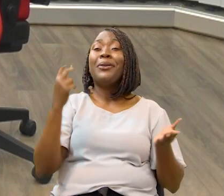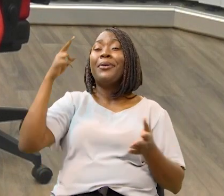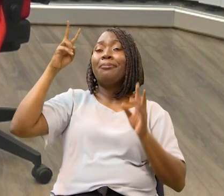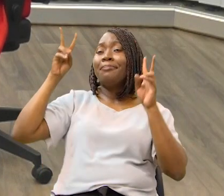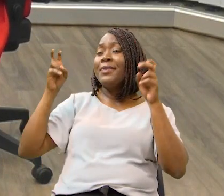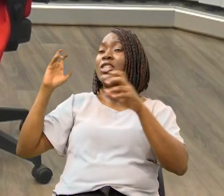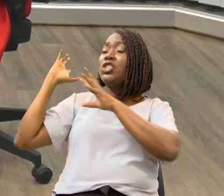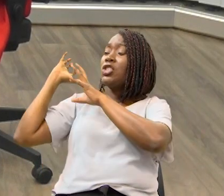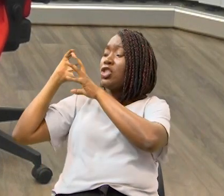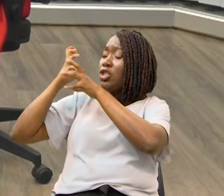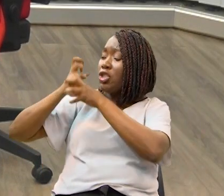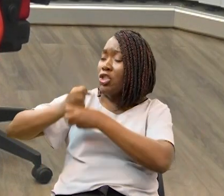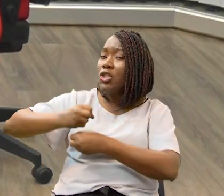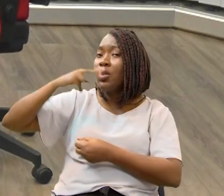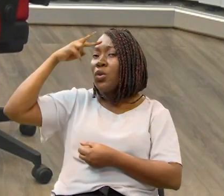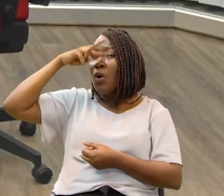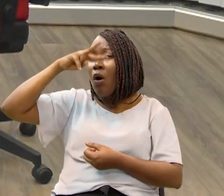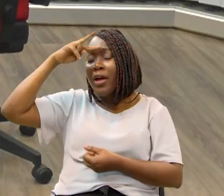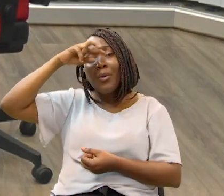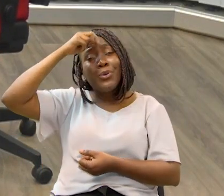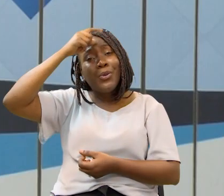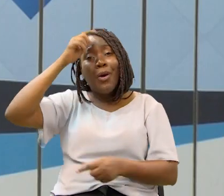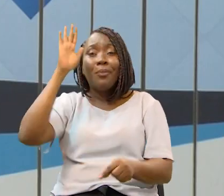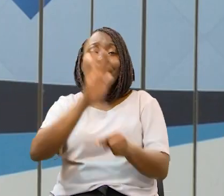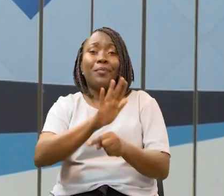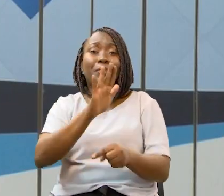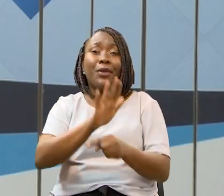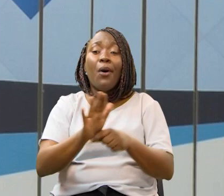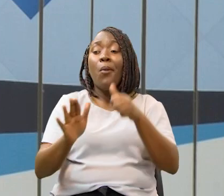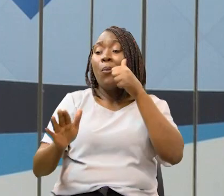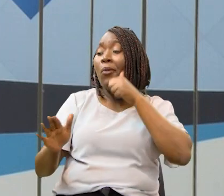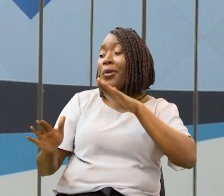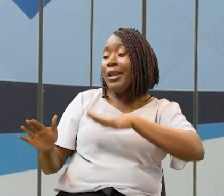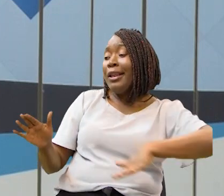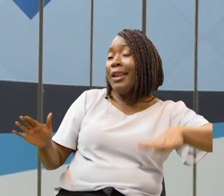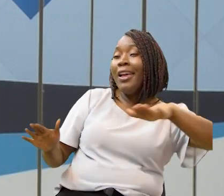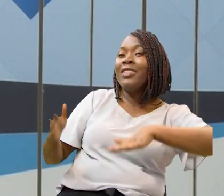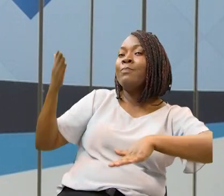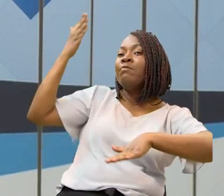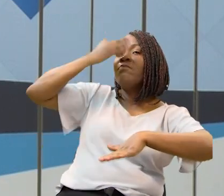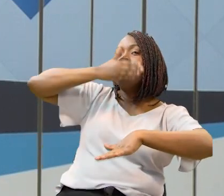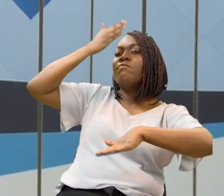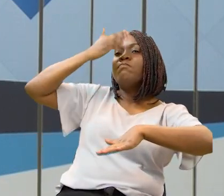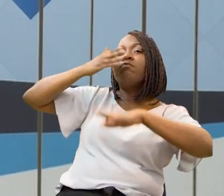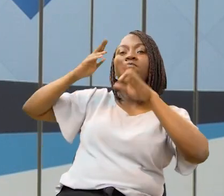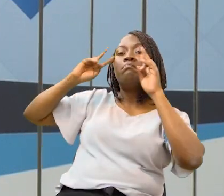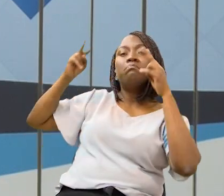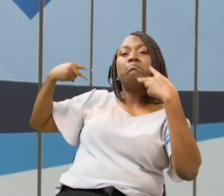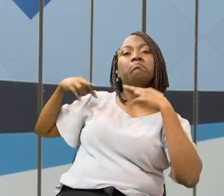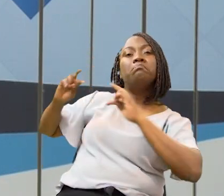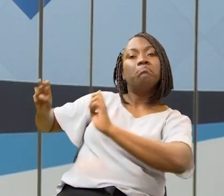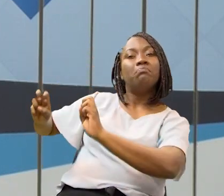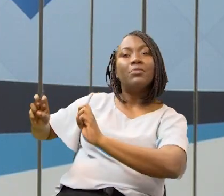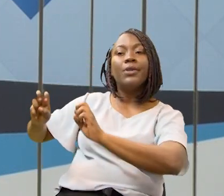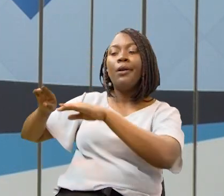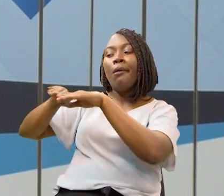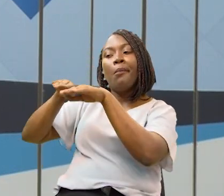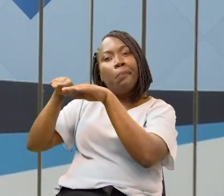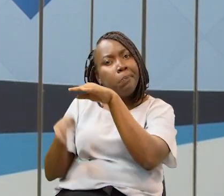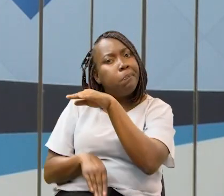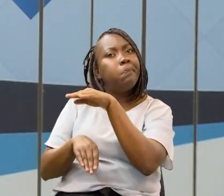questão histórica, cultural, contribuía para que nós mulheres ficássemos sempre invisibilizadas, né?